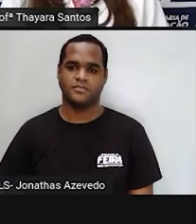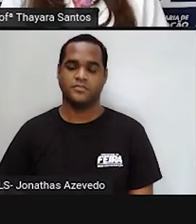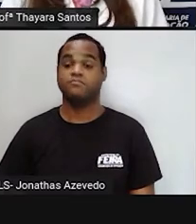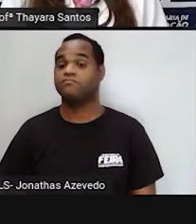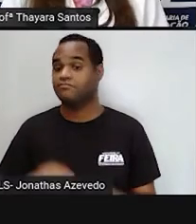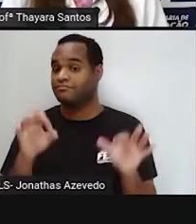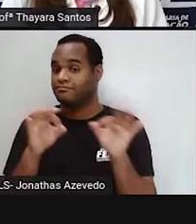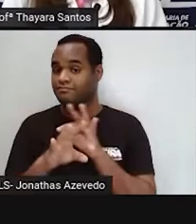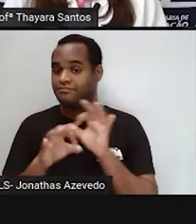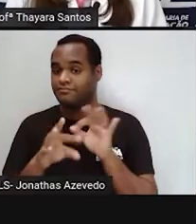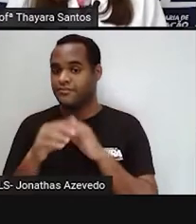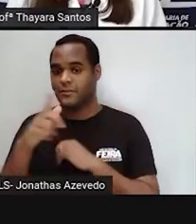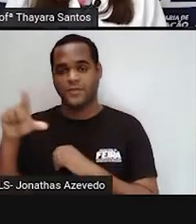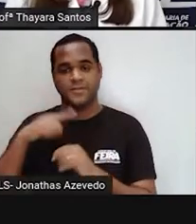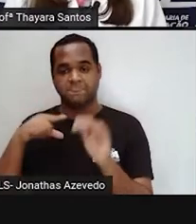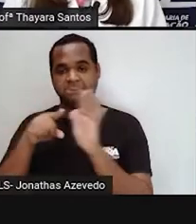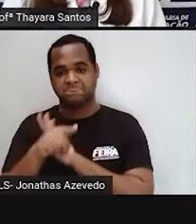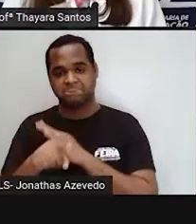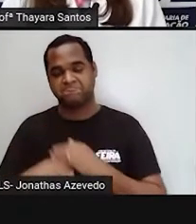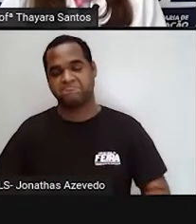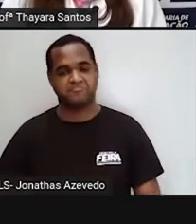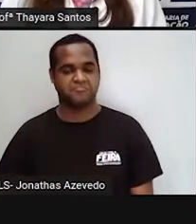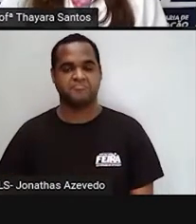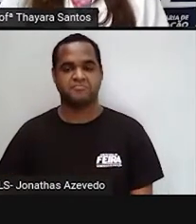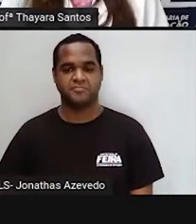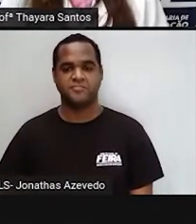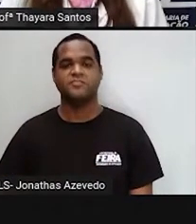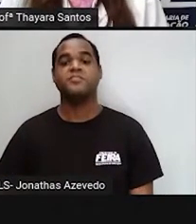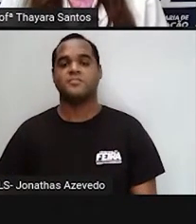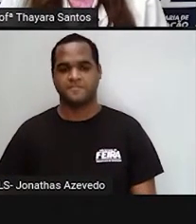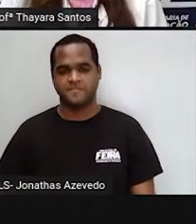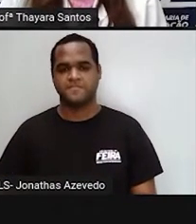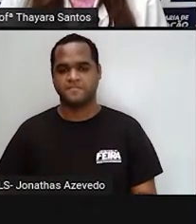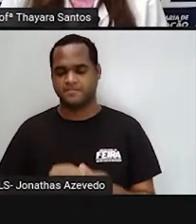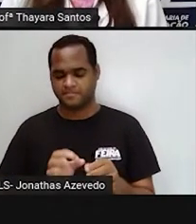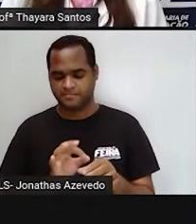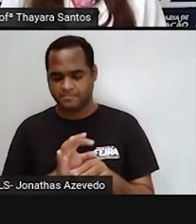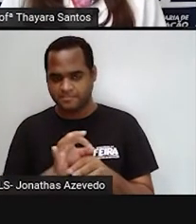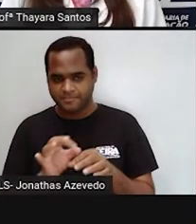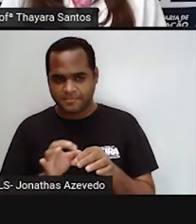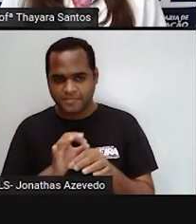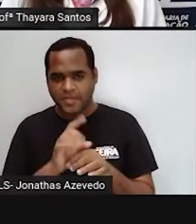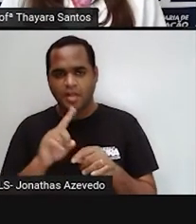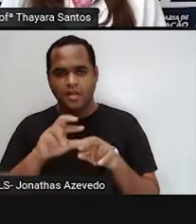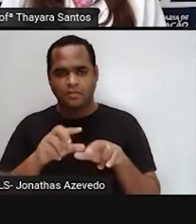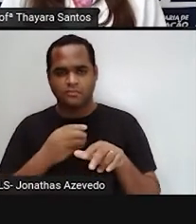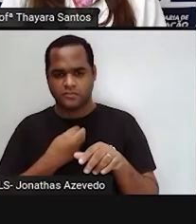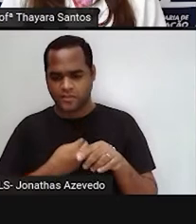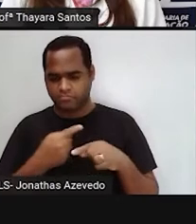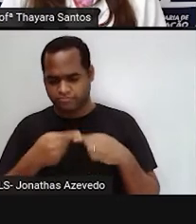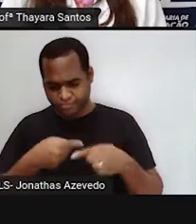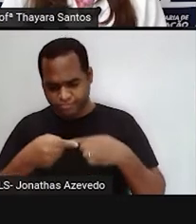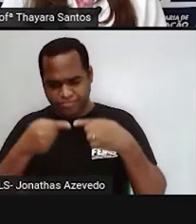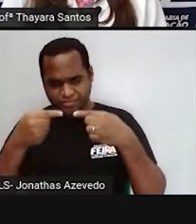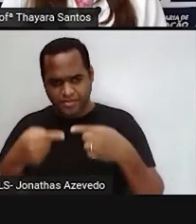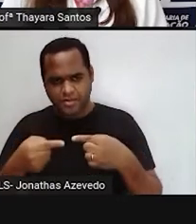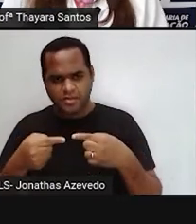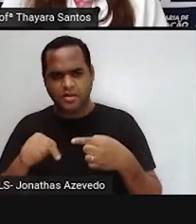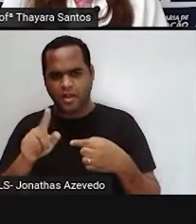Acabou o tempo, vamos para a próxima pergunta. Bactérias não se reproduzem. Essa afirmação